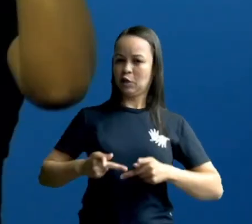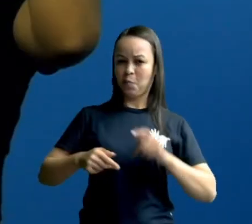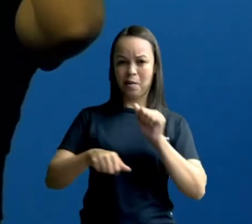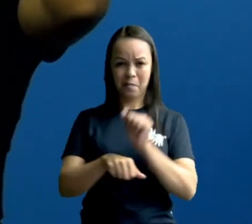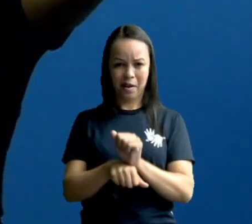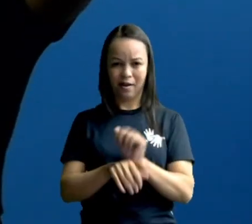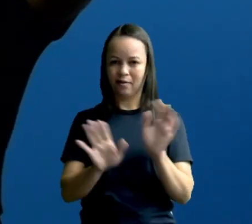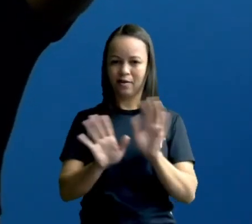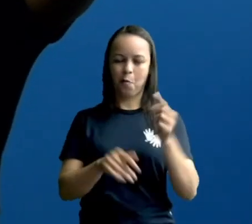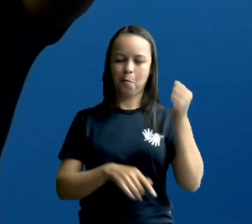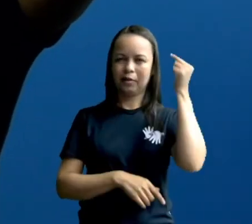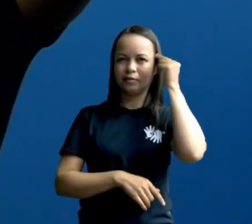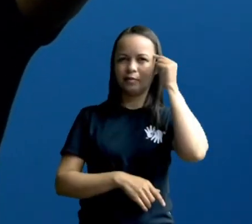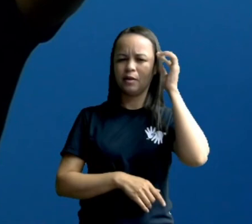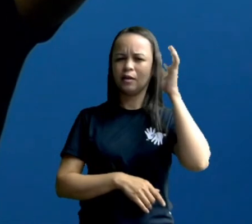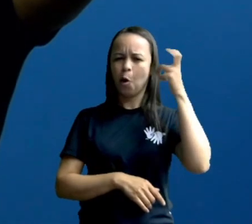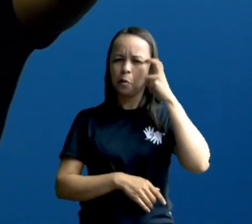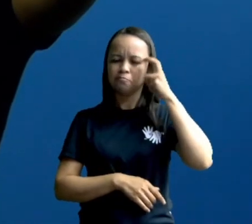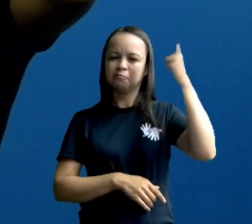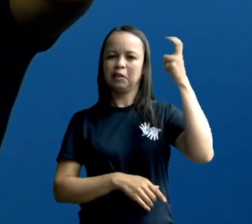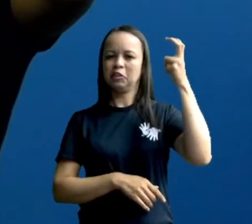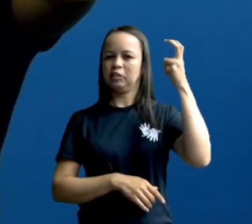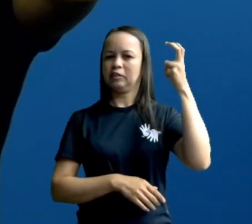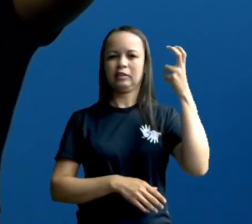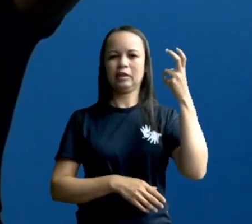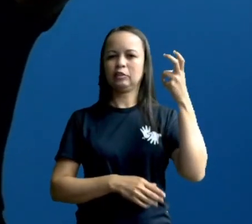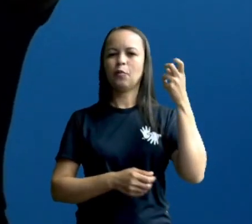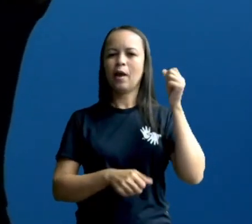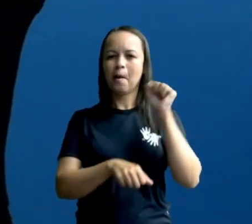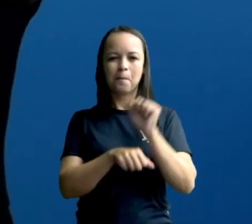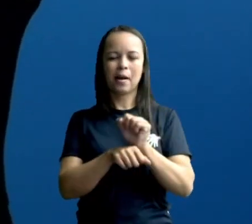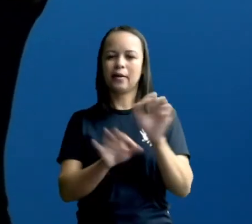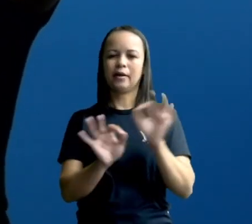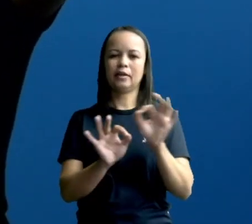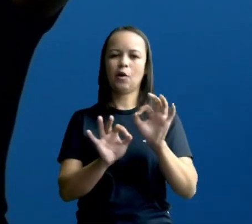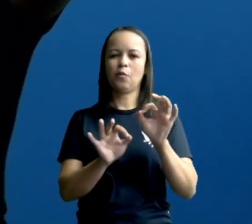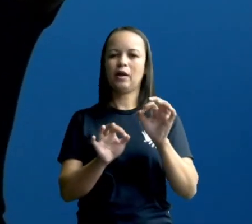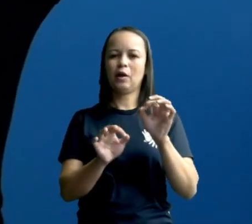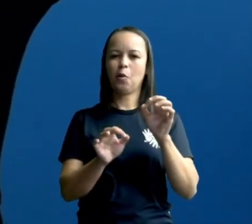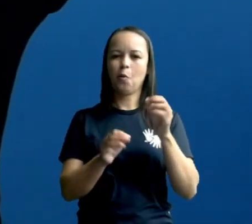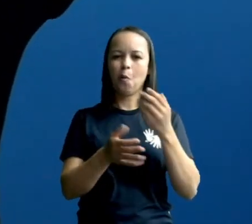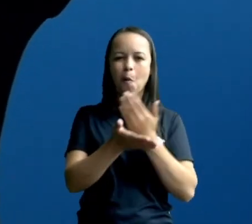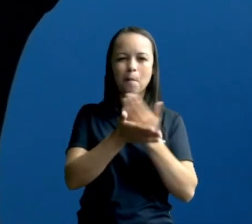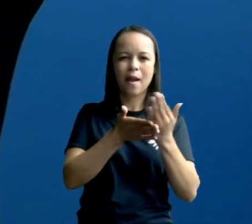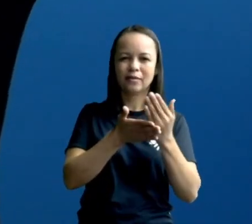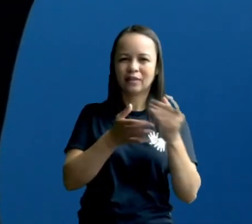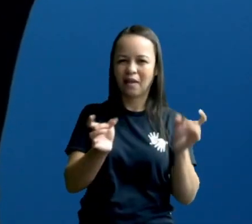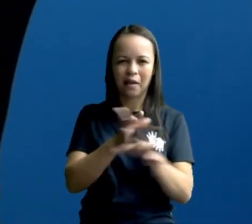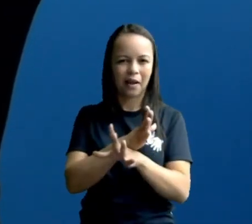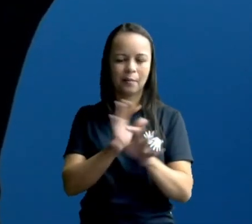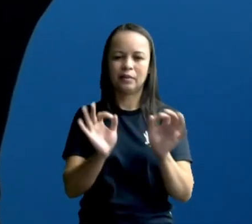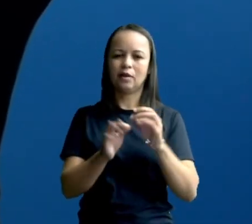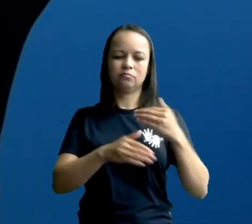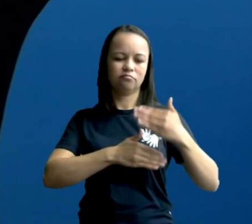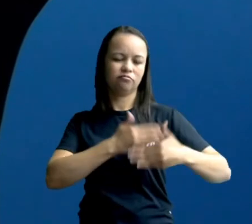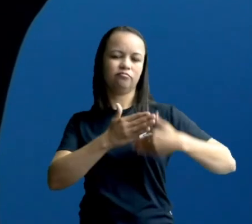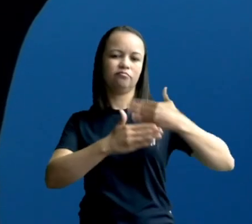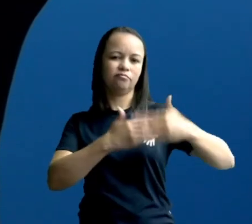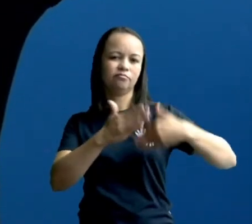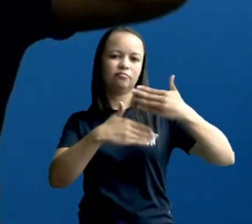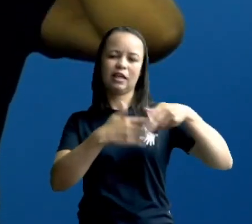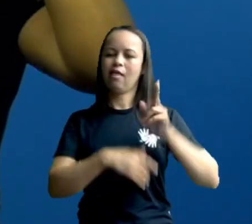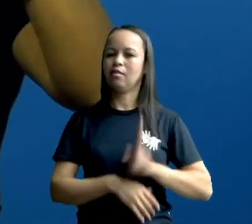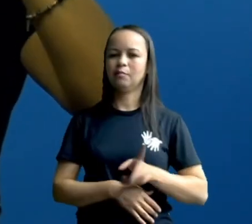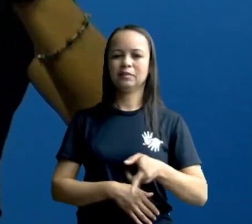para. O pensamento, a inteligência humana, ela não é restrita. Ela não começa e acaba. Ela está sempre